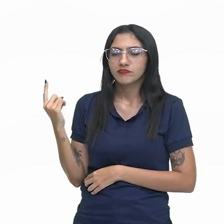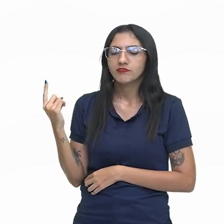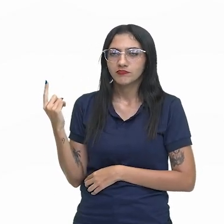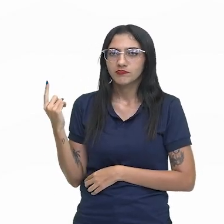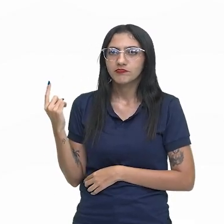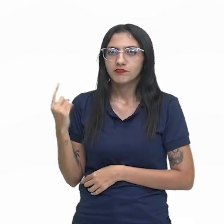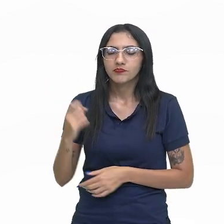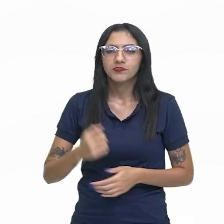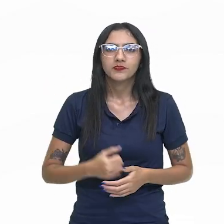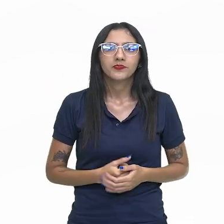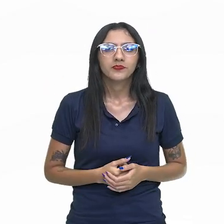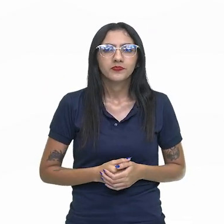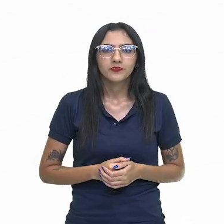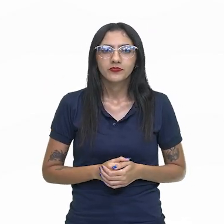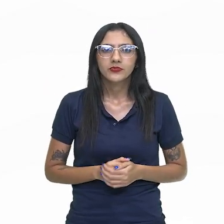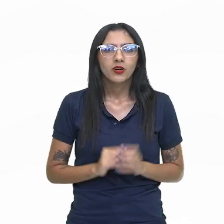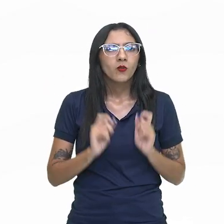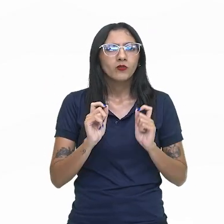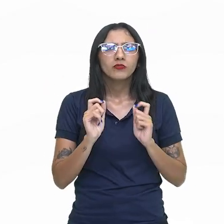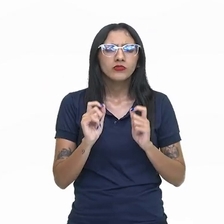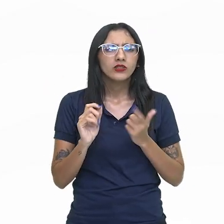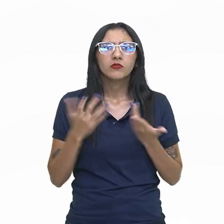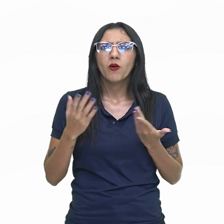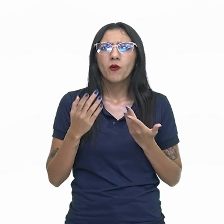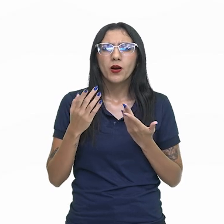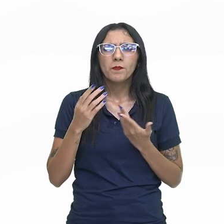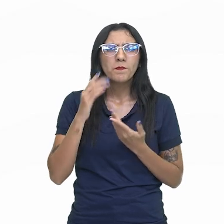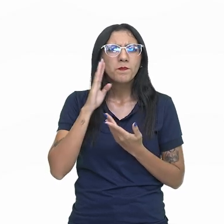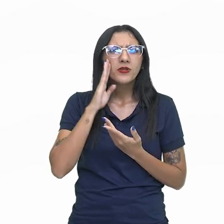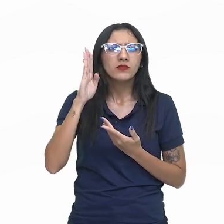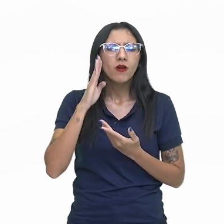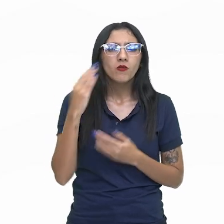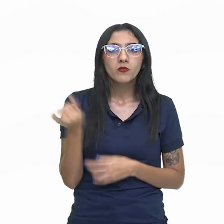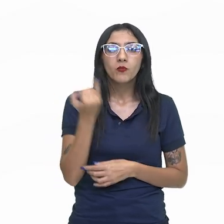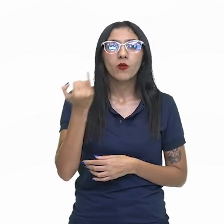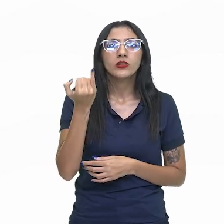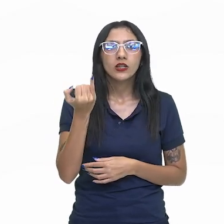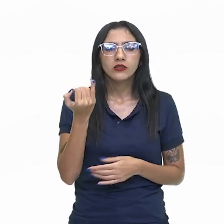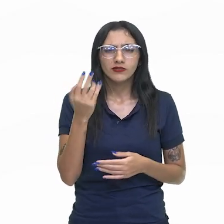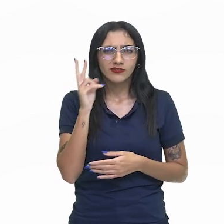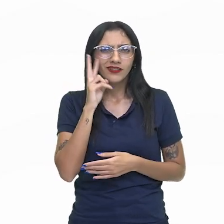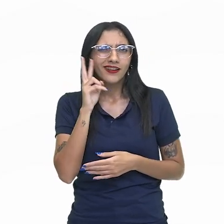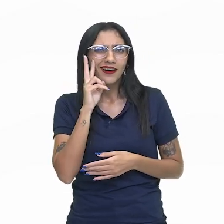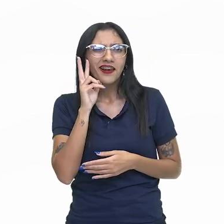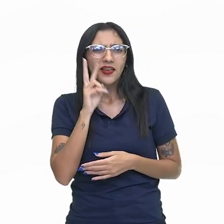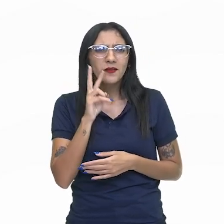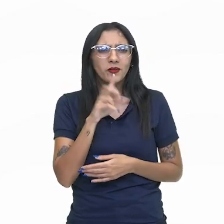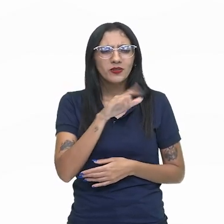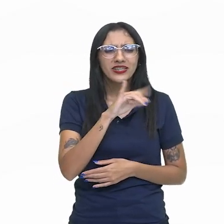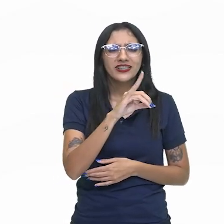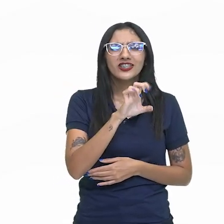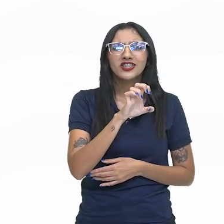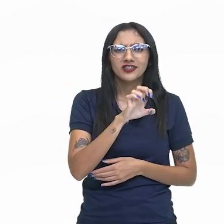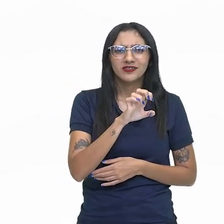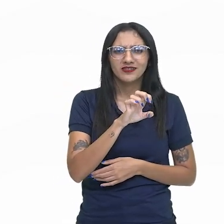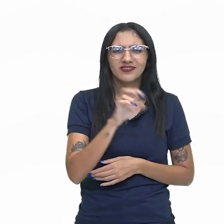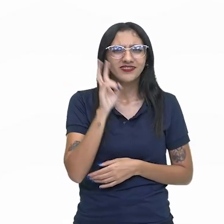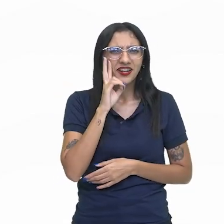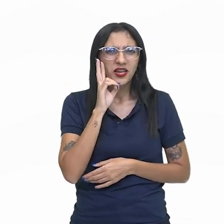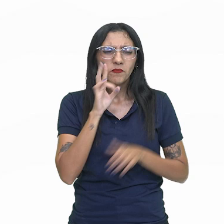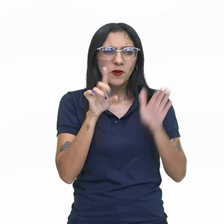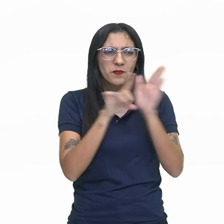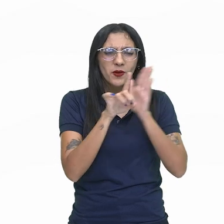importante. O que há de mais importante são aquelas perguntas que faz parte do lead, né? Que